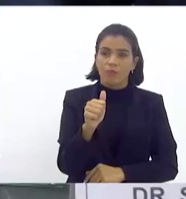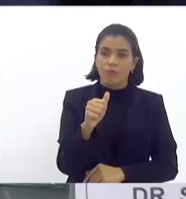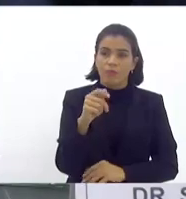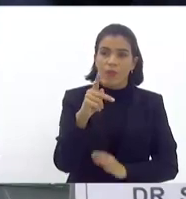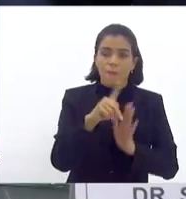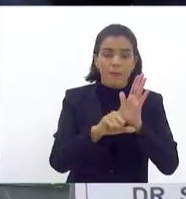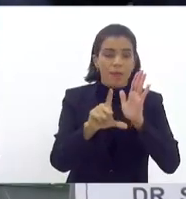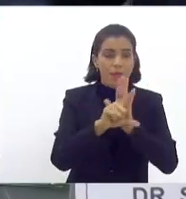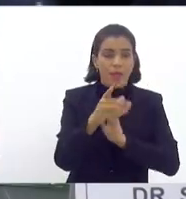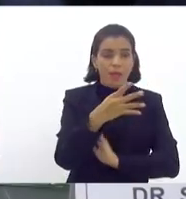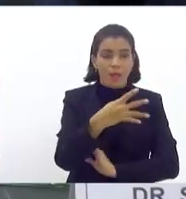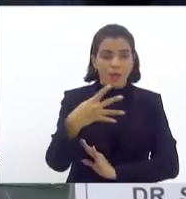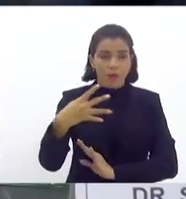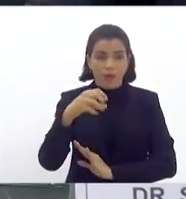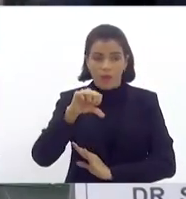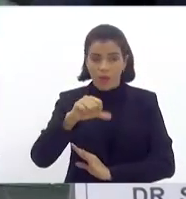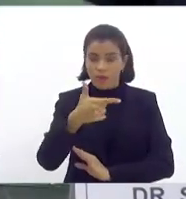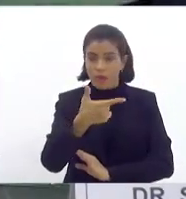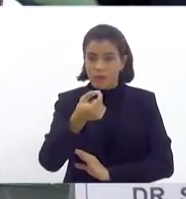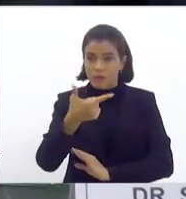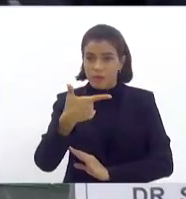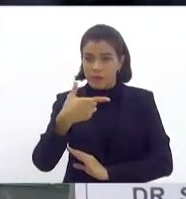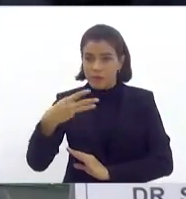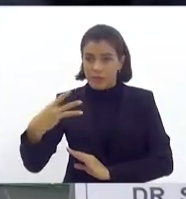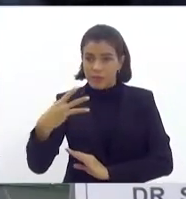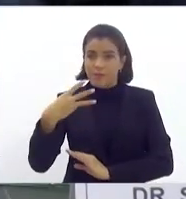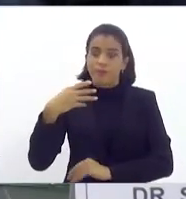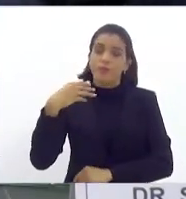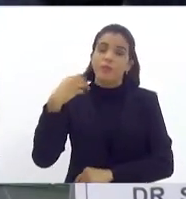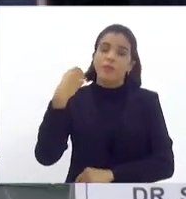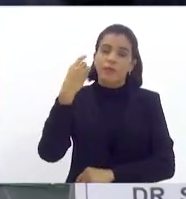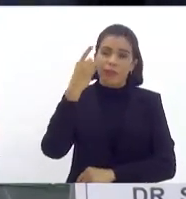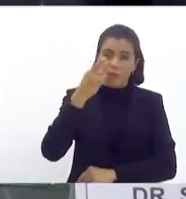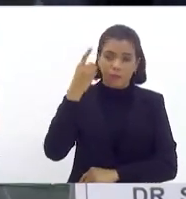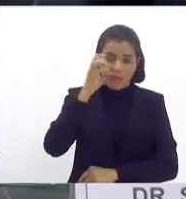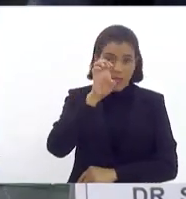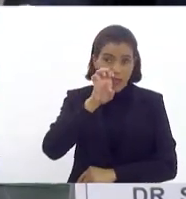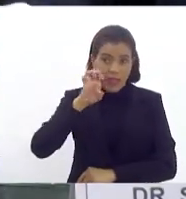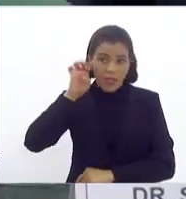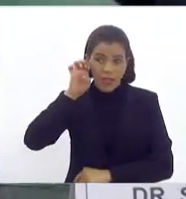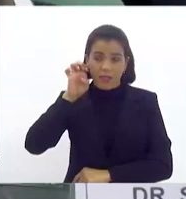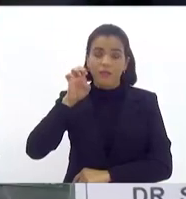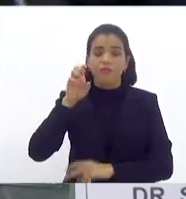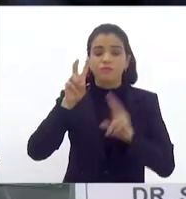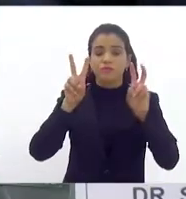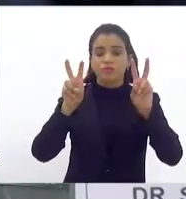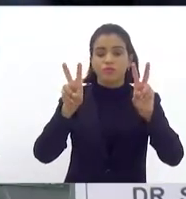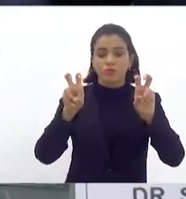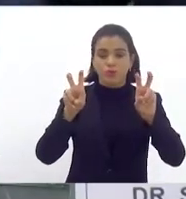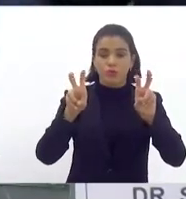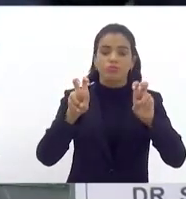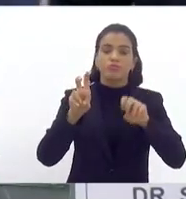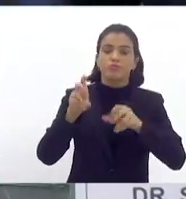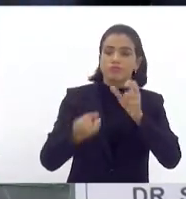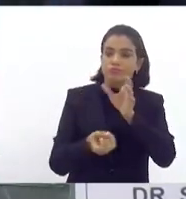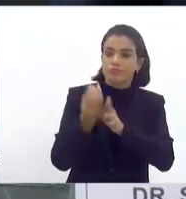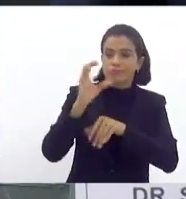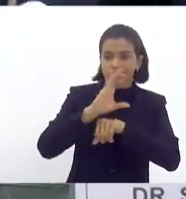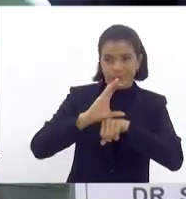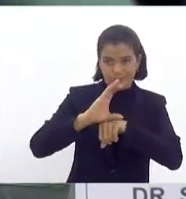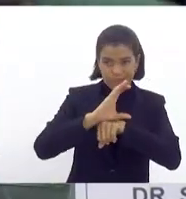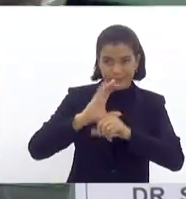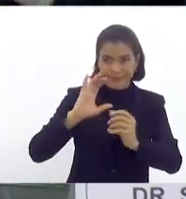PL 449 de 23, de autoria da deputada Élica Takimoto, que dispõe sobre a criação do Conselho Estadual de